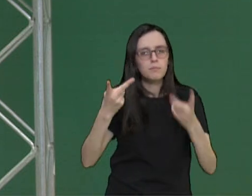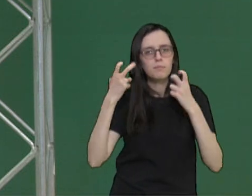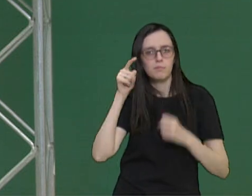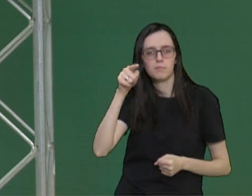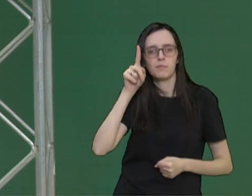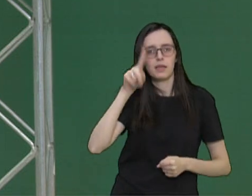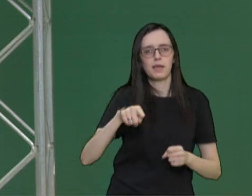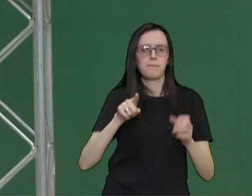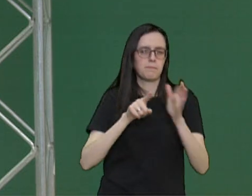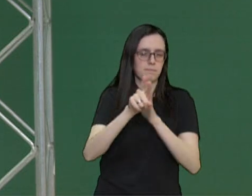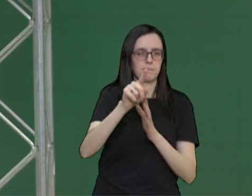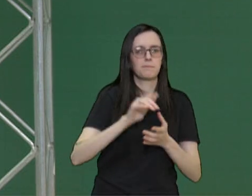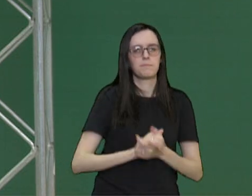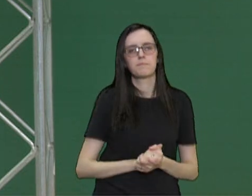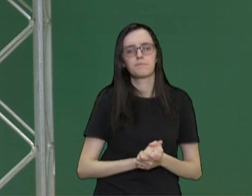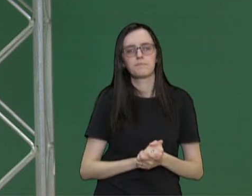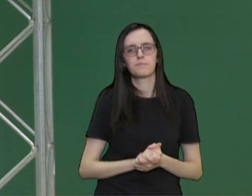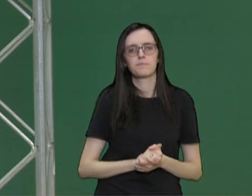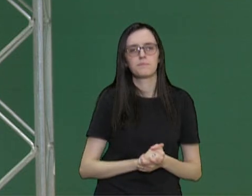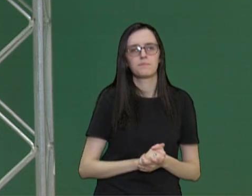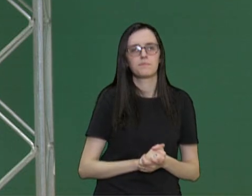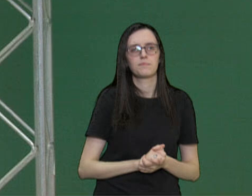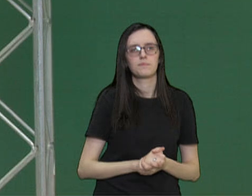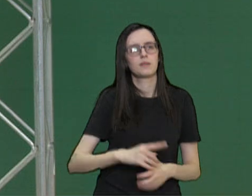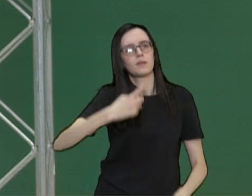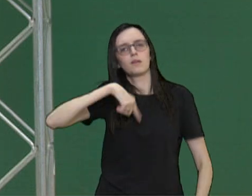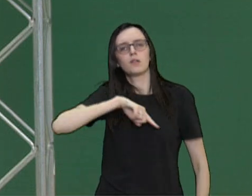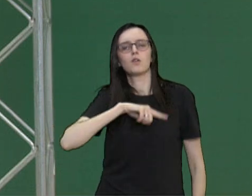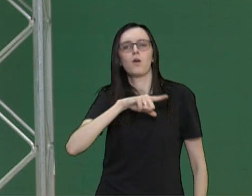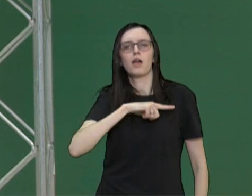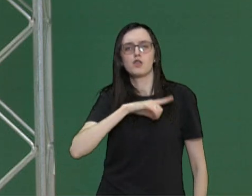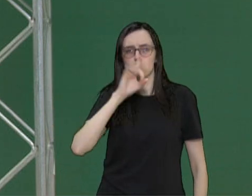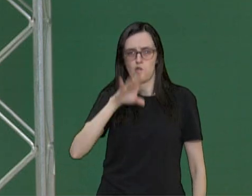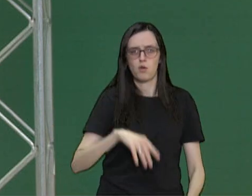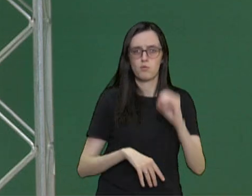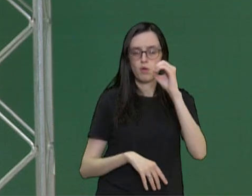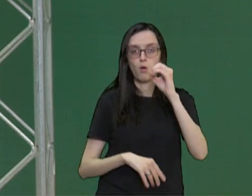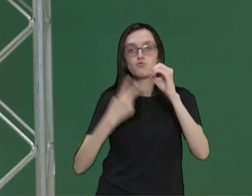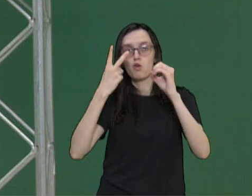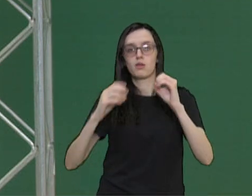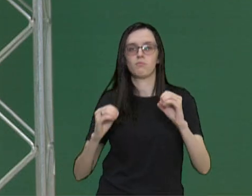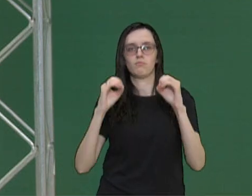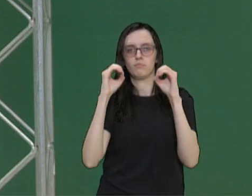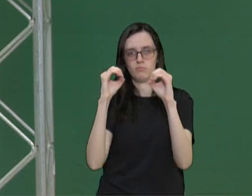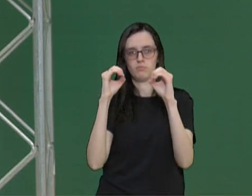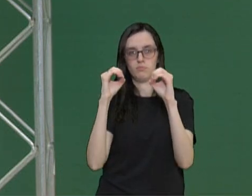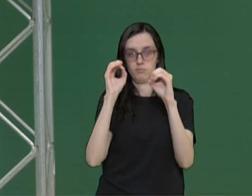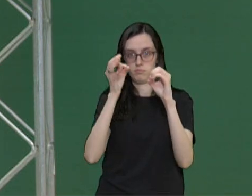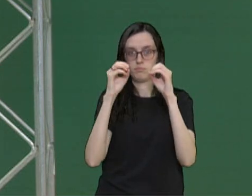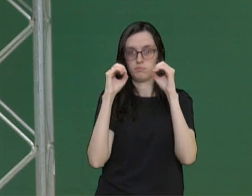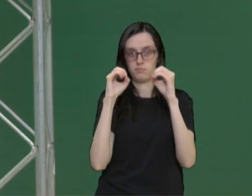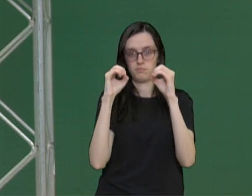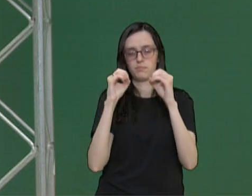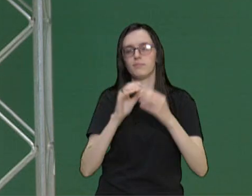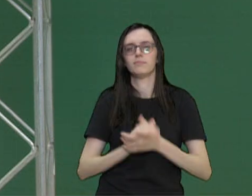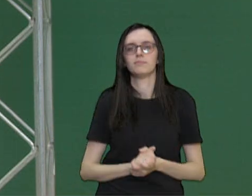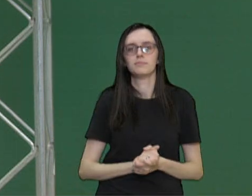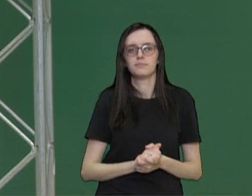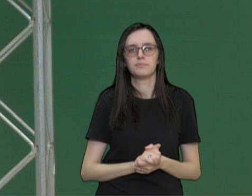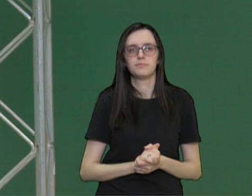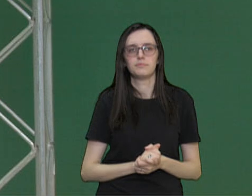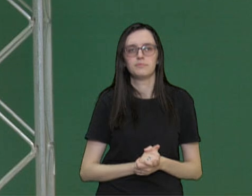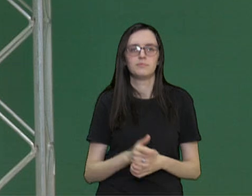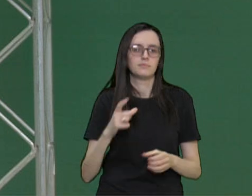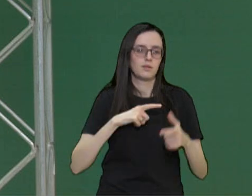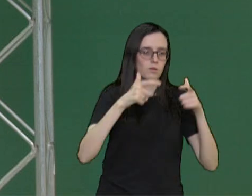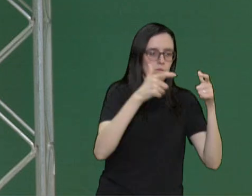esse probleminha aqui. Nós temos agora não somente uma carga elétrica, mas duas cargas elétricas. Temos aqui uma